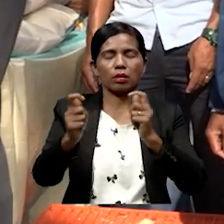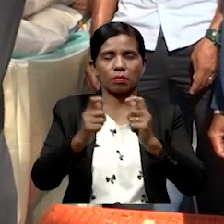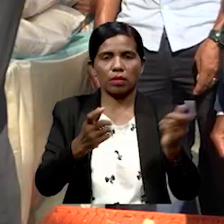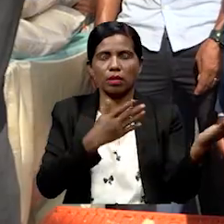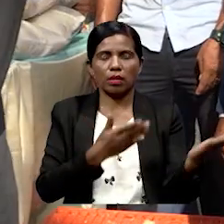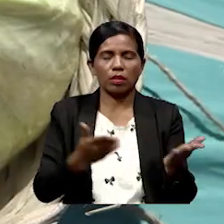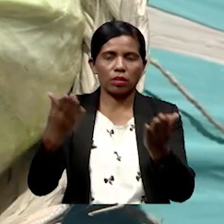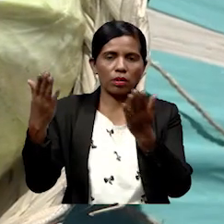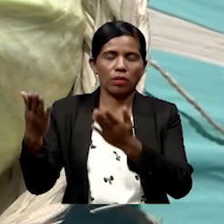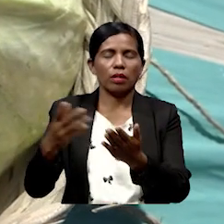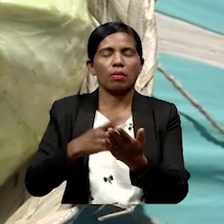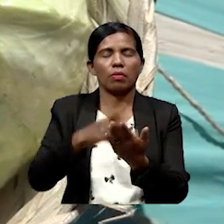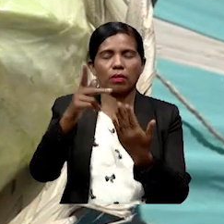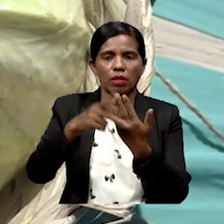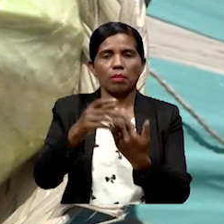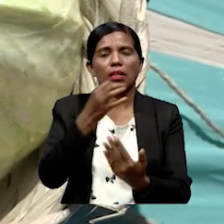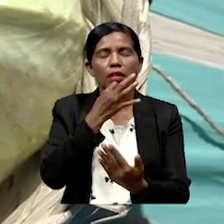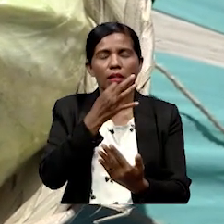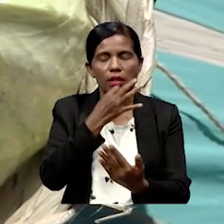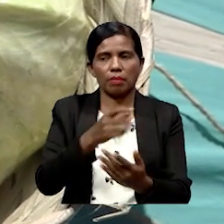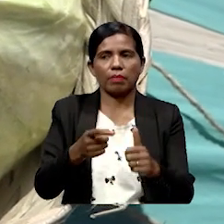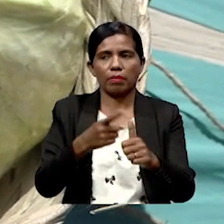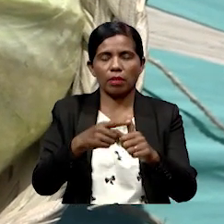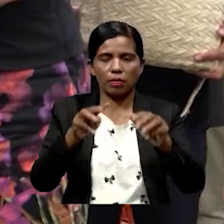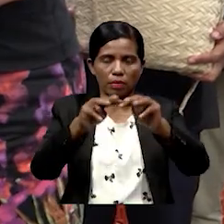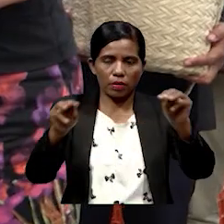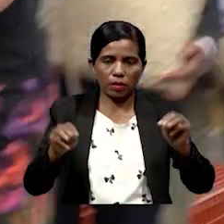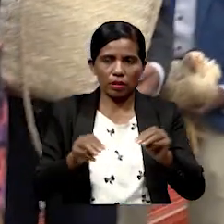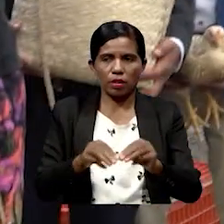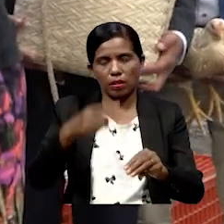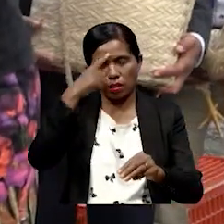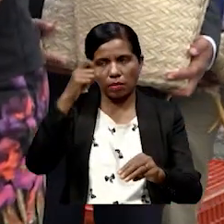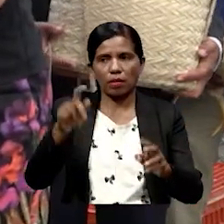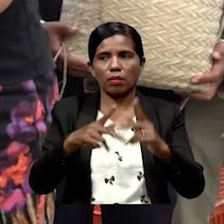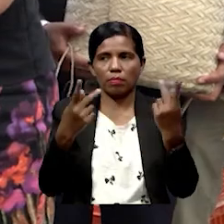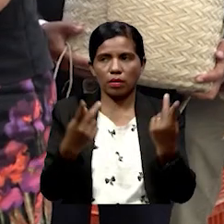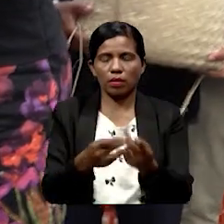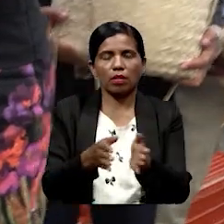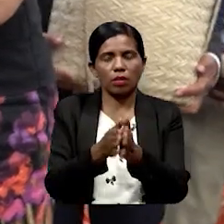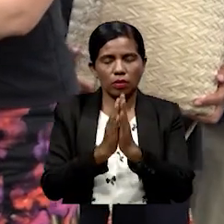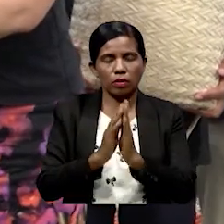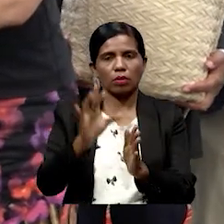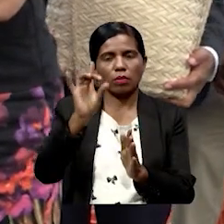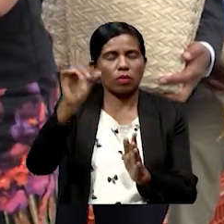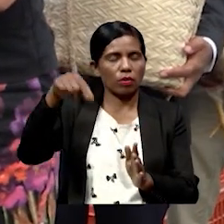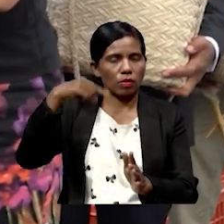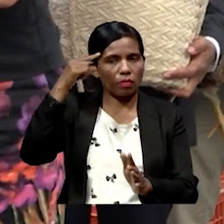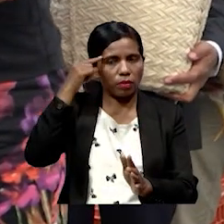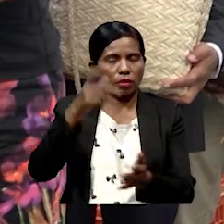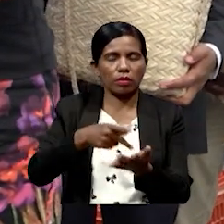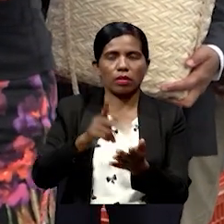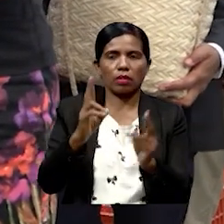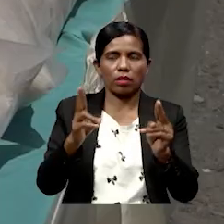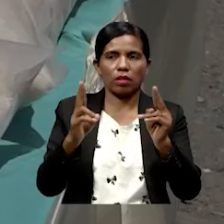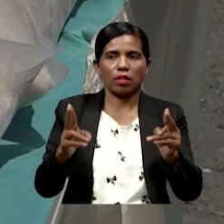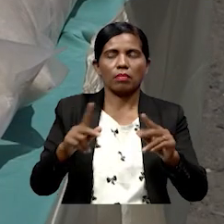produto cesta básica, fase primeiro nian ba município. Tanba ne companhia refere russo oitavo governo. Atu halo pagamento